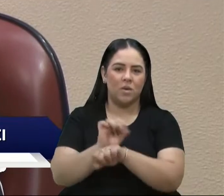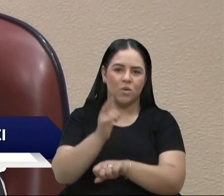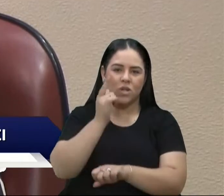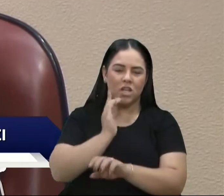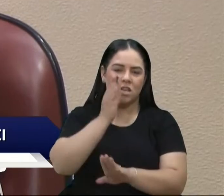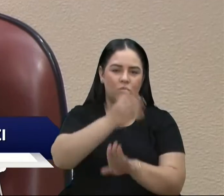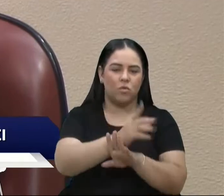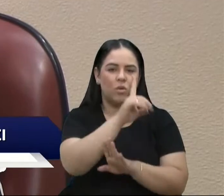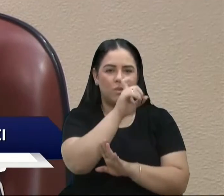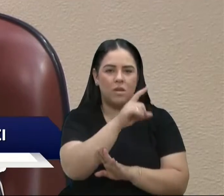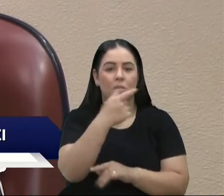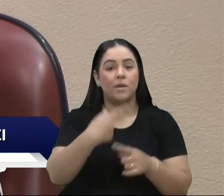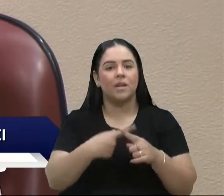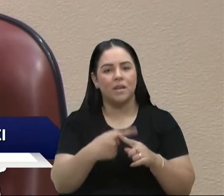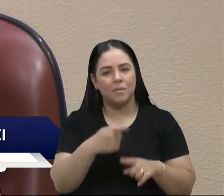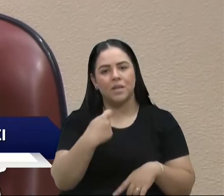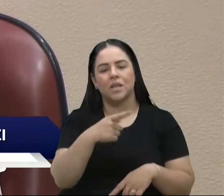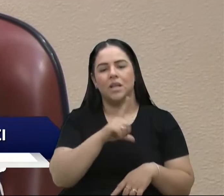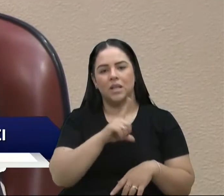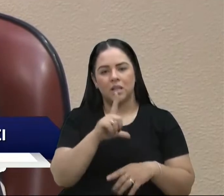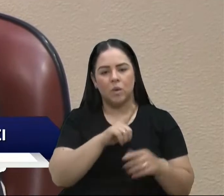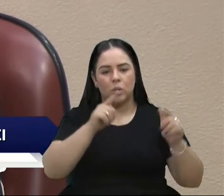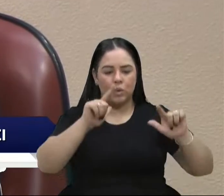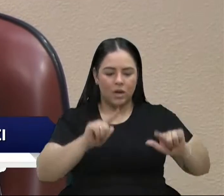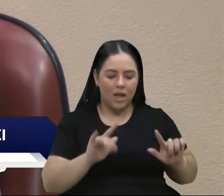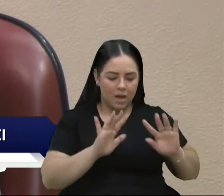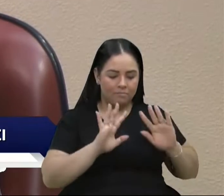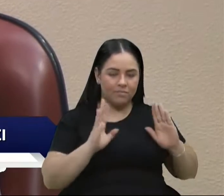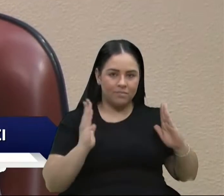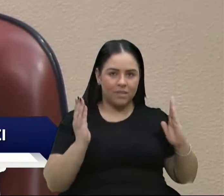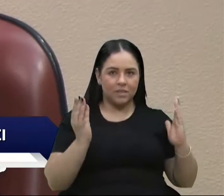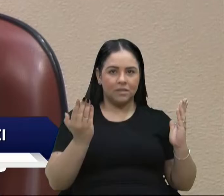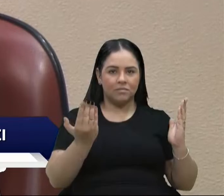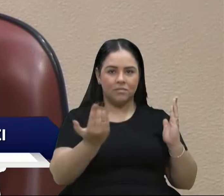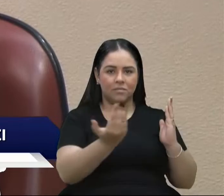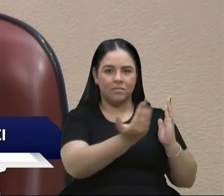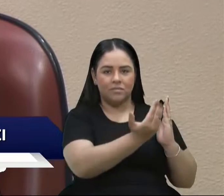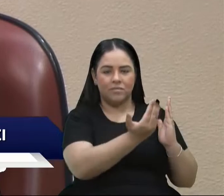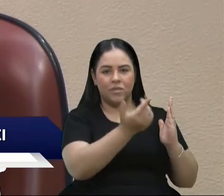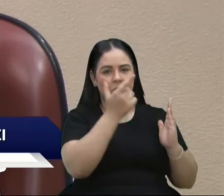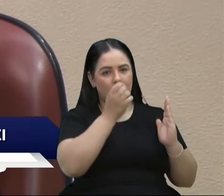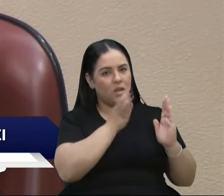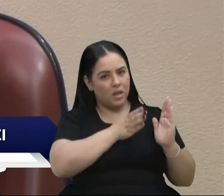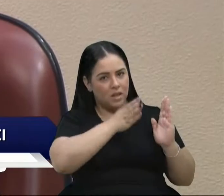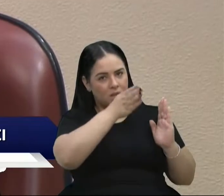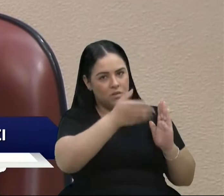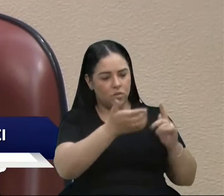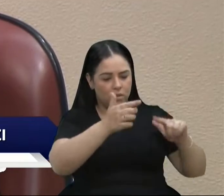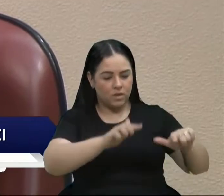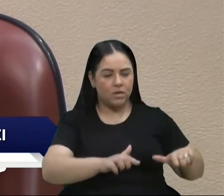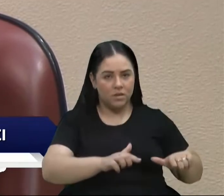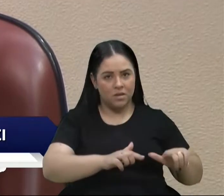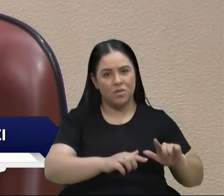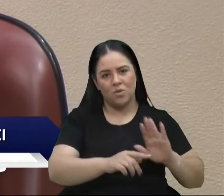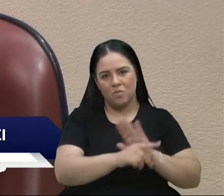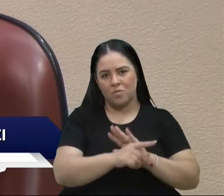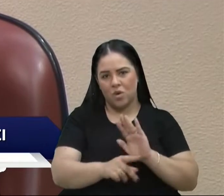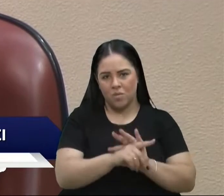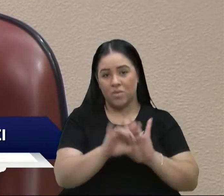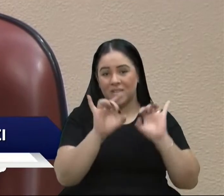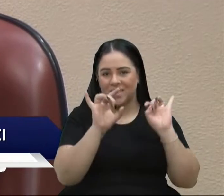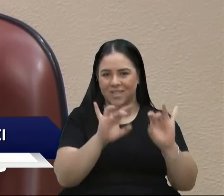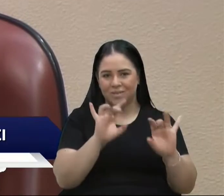porque aí precisava de um leito de isolamento para encaminhar esse paciente. Os leitos de isolamento, eles